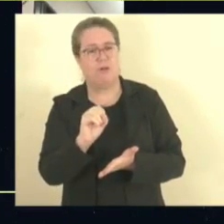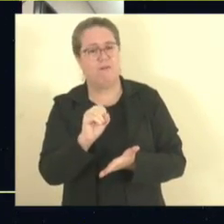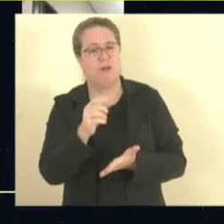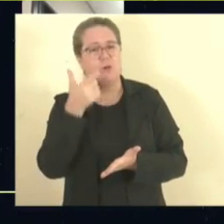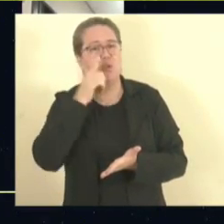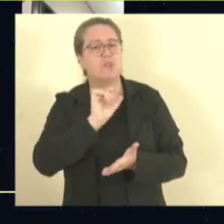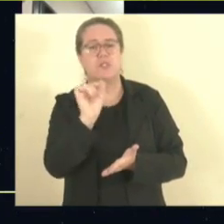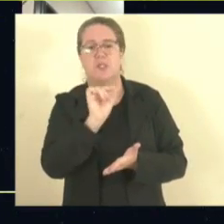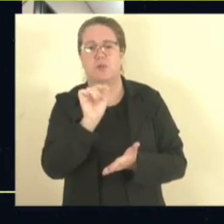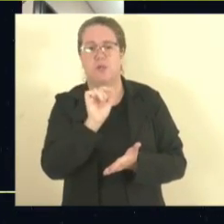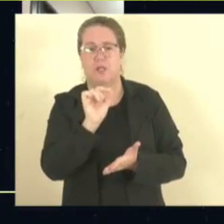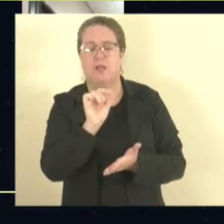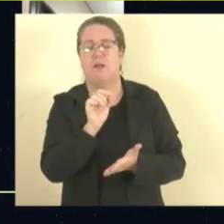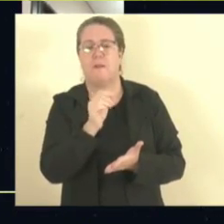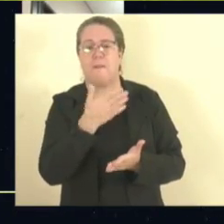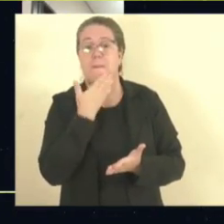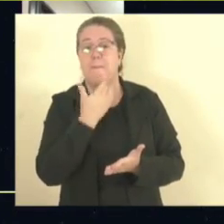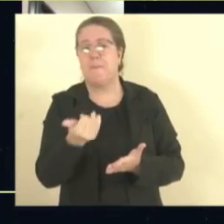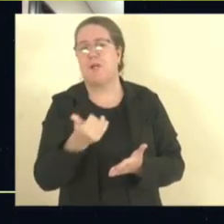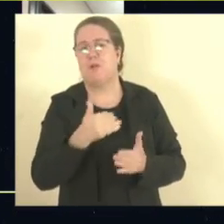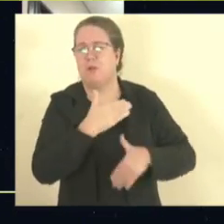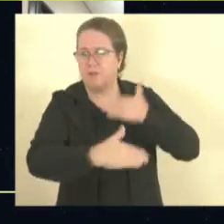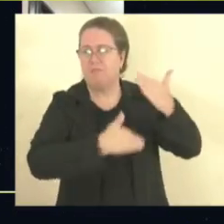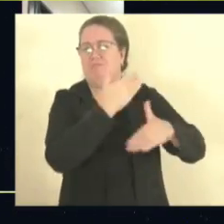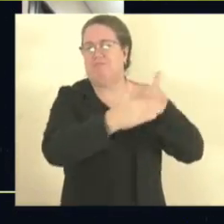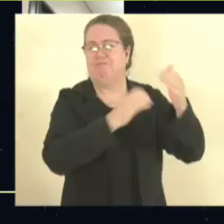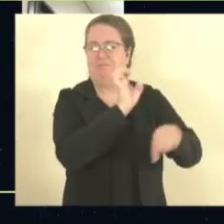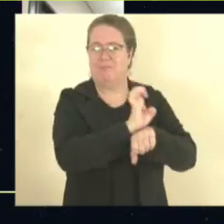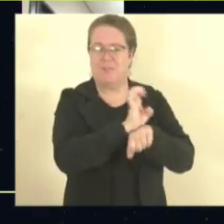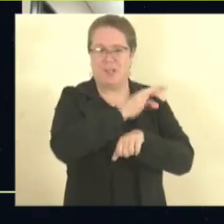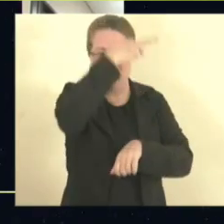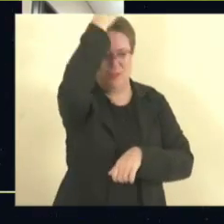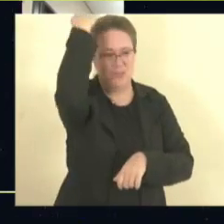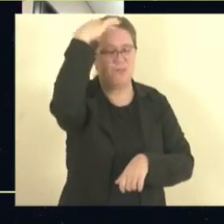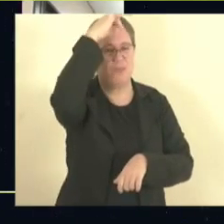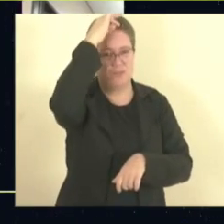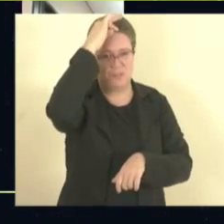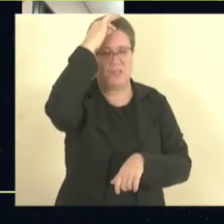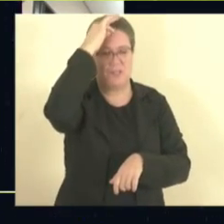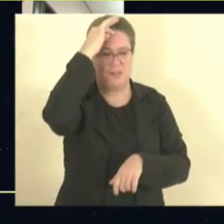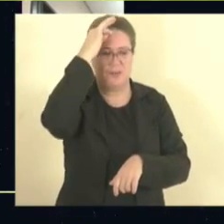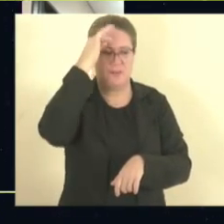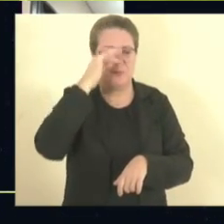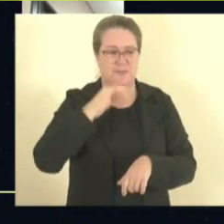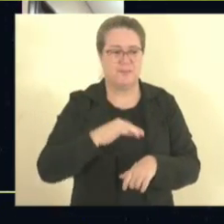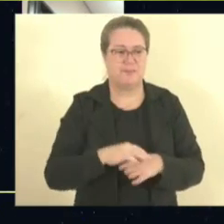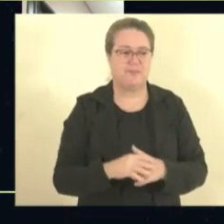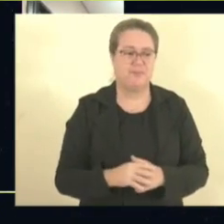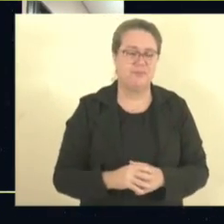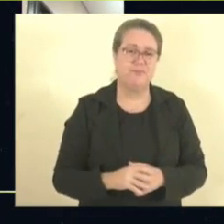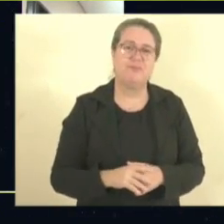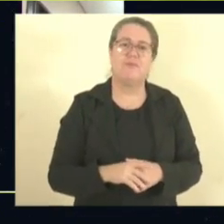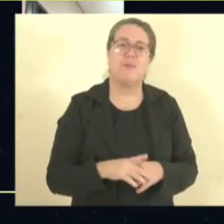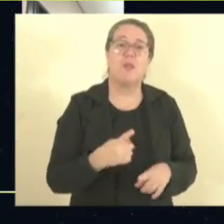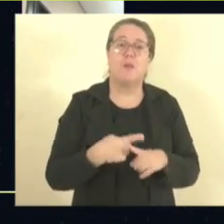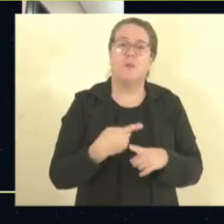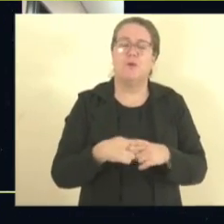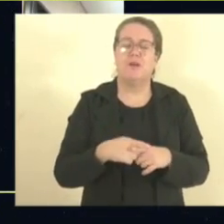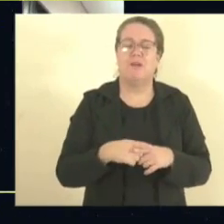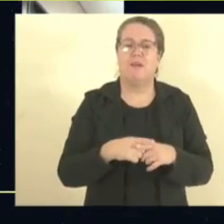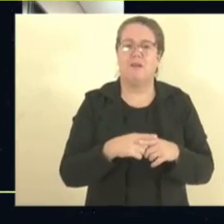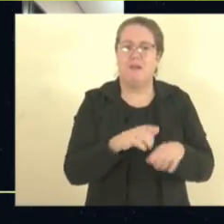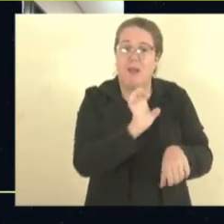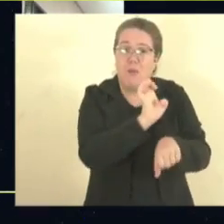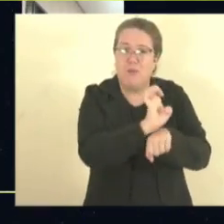mais com o desenvolvimento que o Estado do Espírito Santo está experimentando, sendo um dos estados que mais cresce,